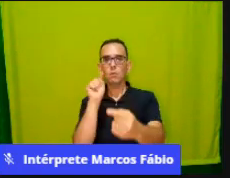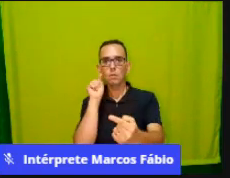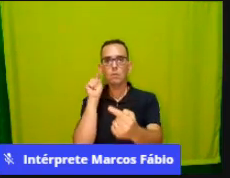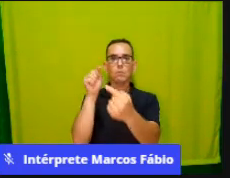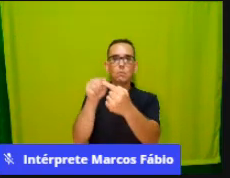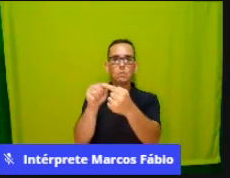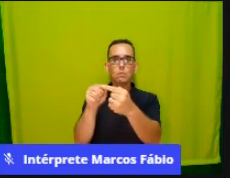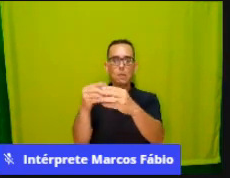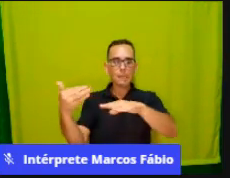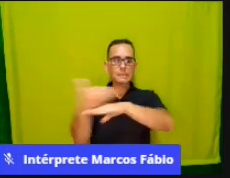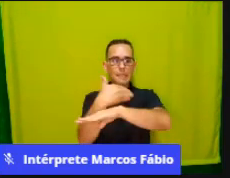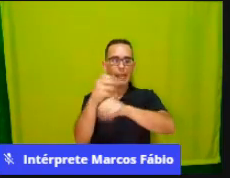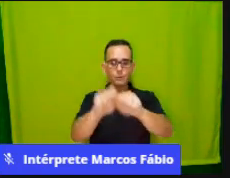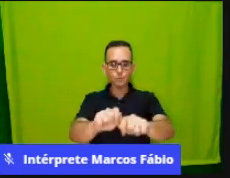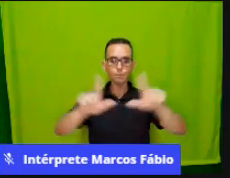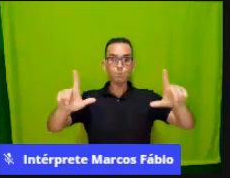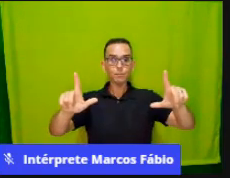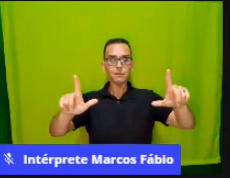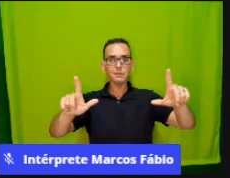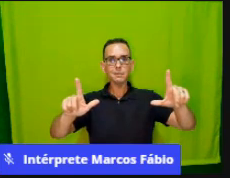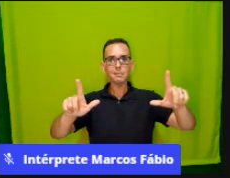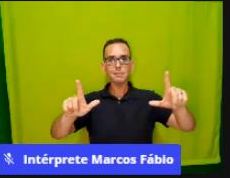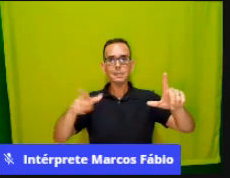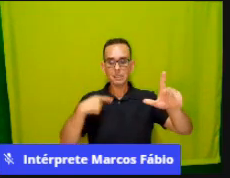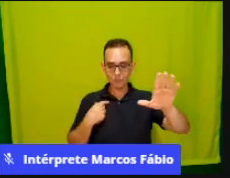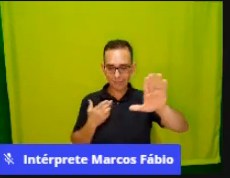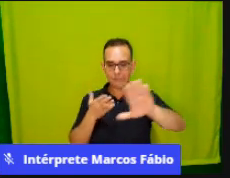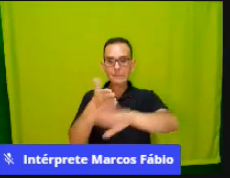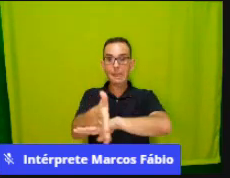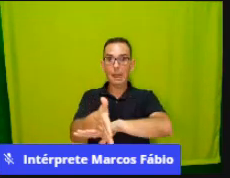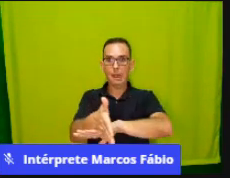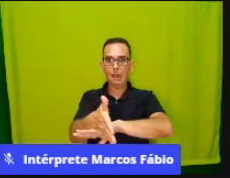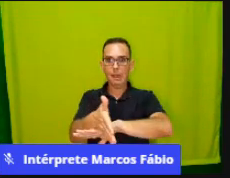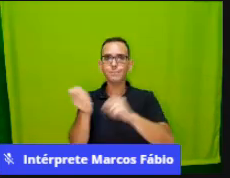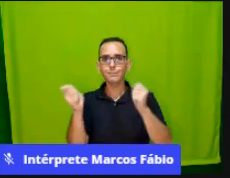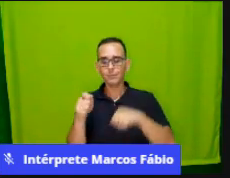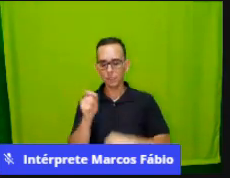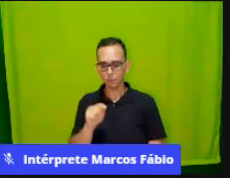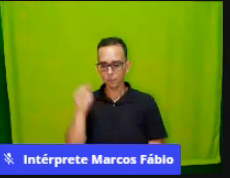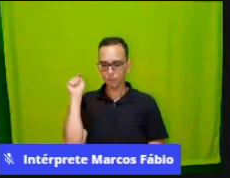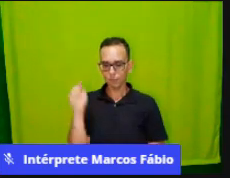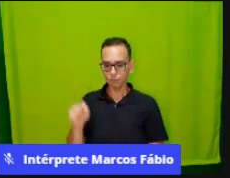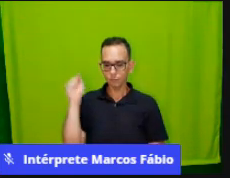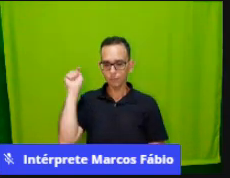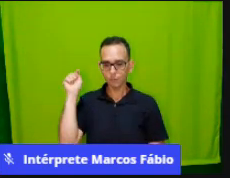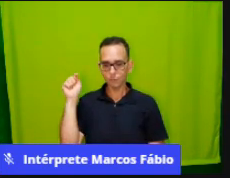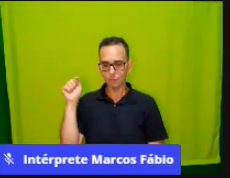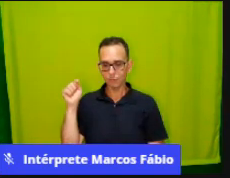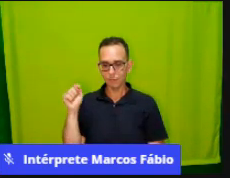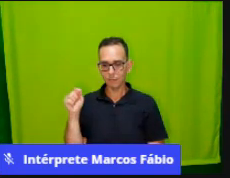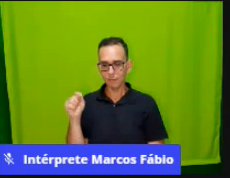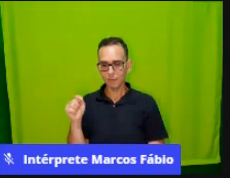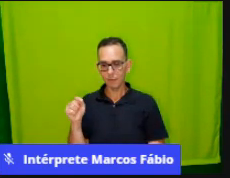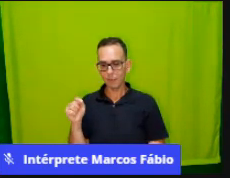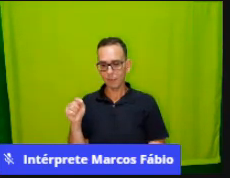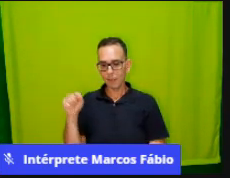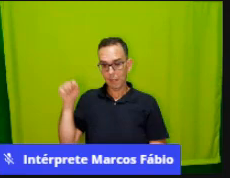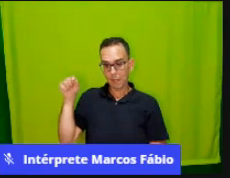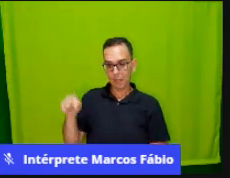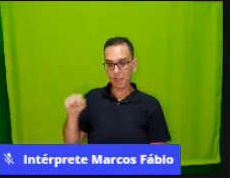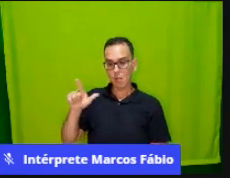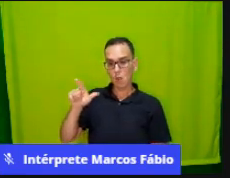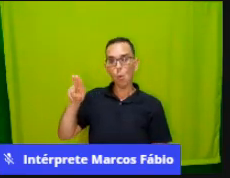que direcione esse aluno. Clique aqui e acesse a lupa eletrônica. Então, a gente vai entrar nessa lupa eletrônica. A gente pode